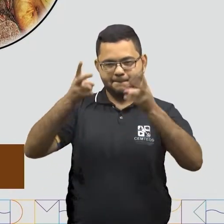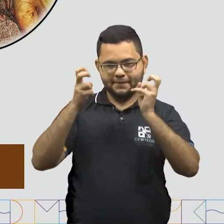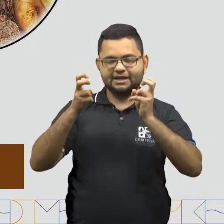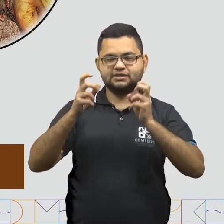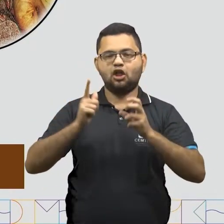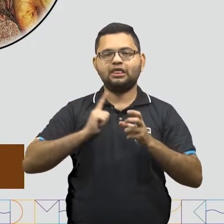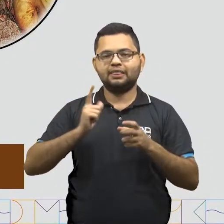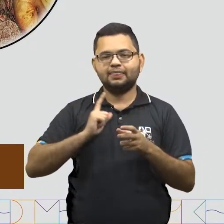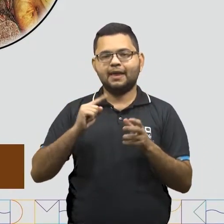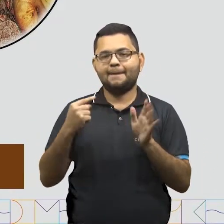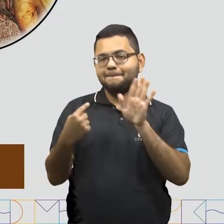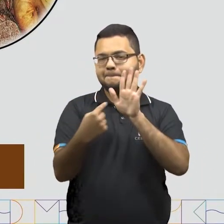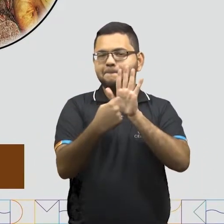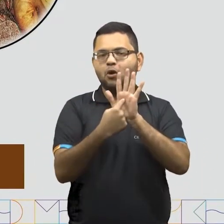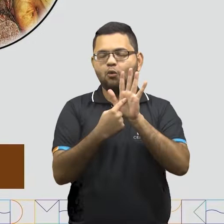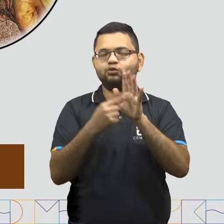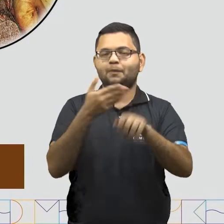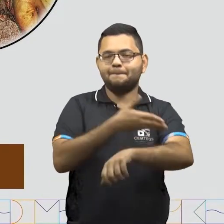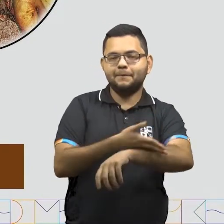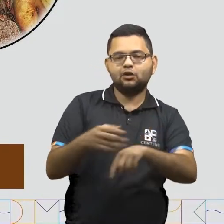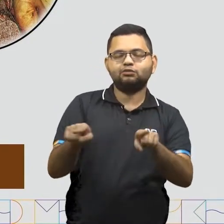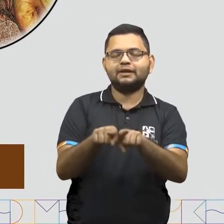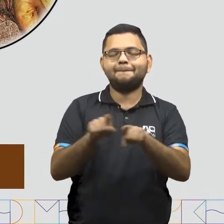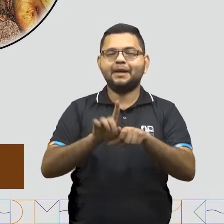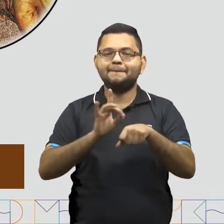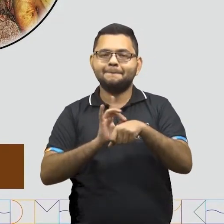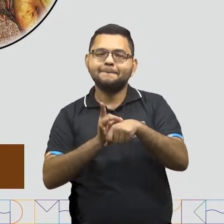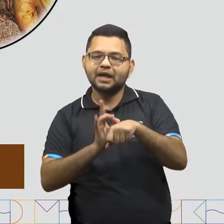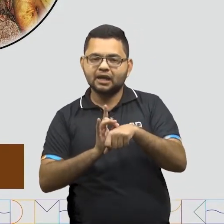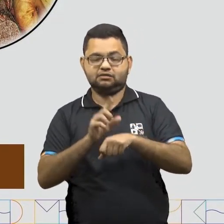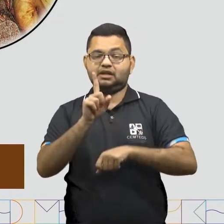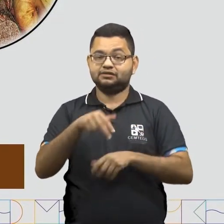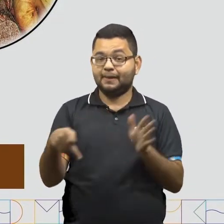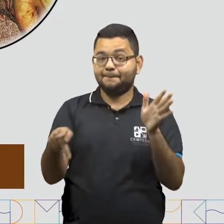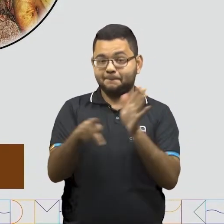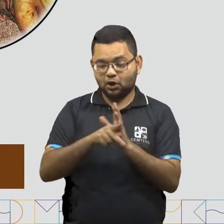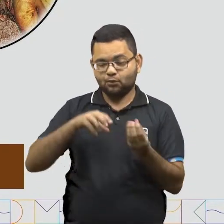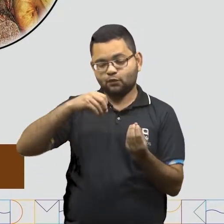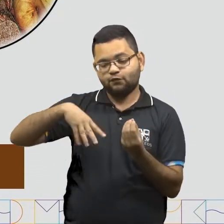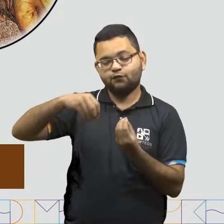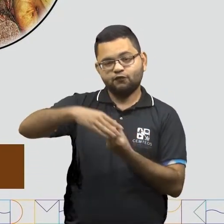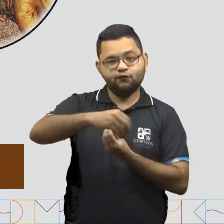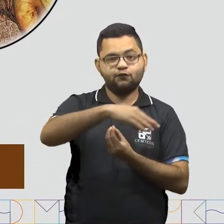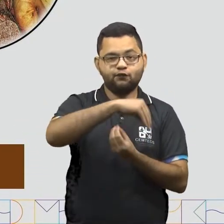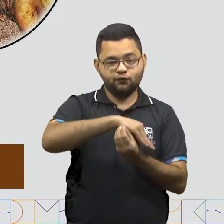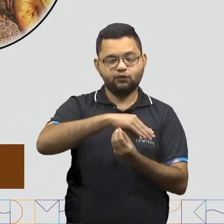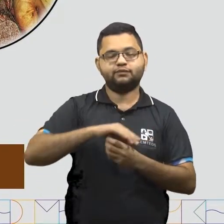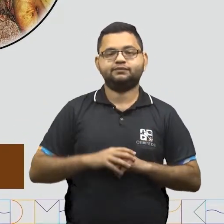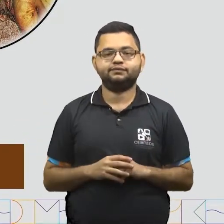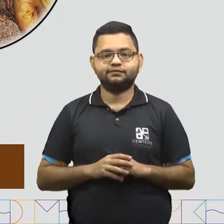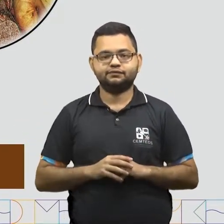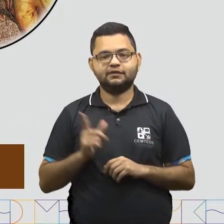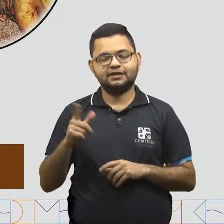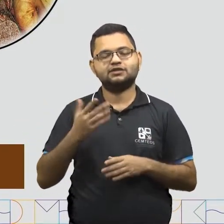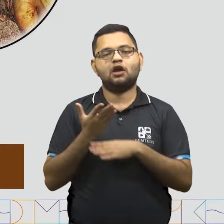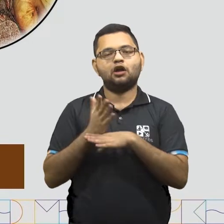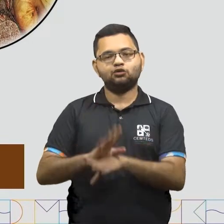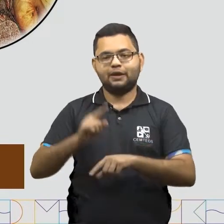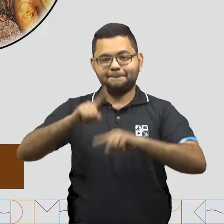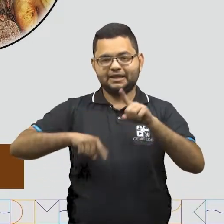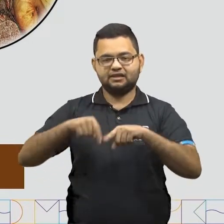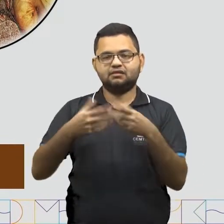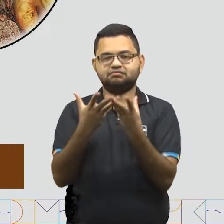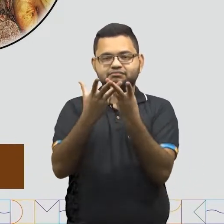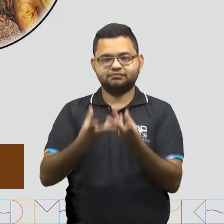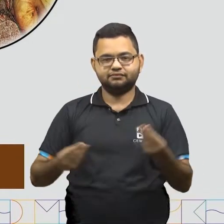círculos brancos e pretos são fungos saprófagos, que juntamente com bactérias saprófagas fazem a decomposição